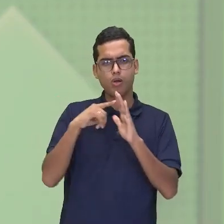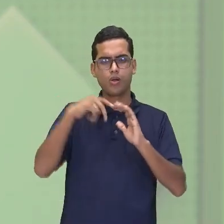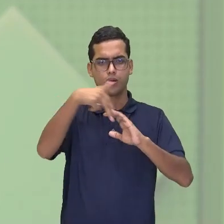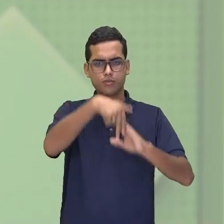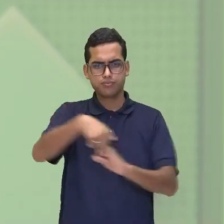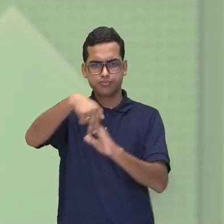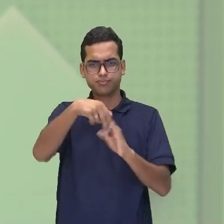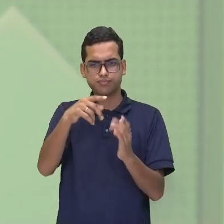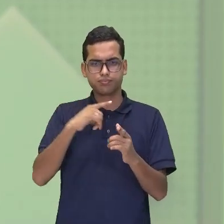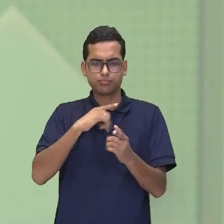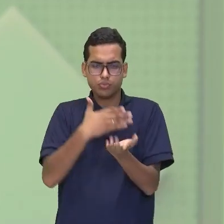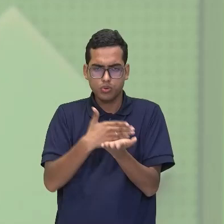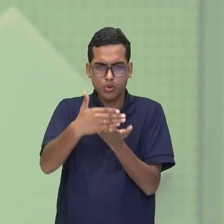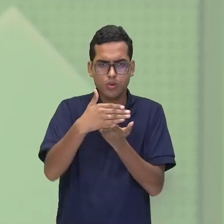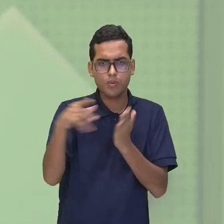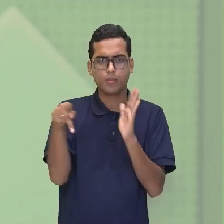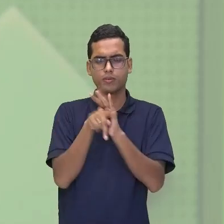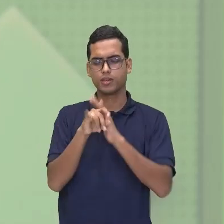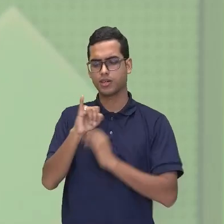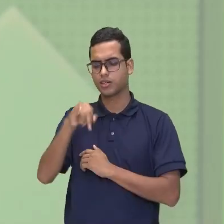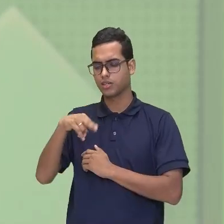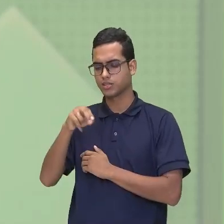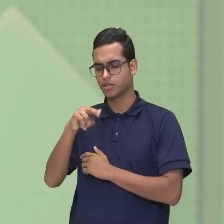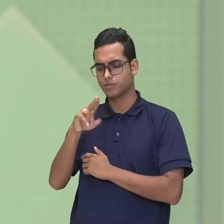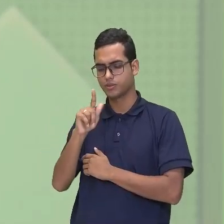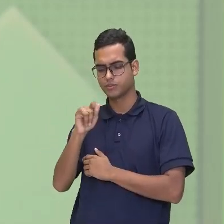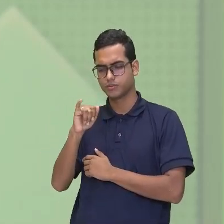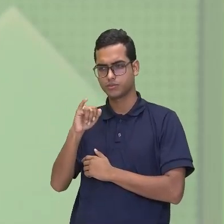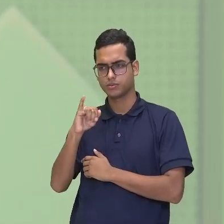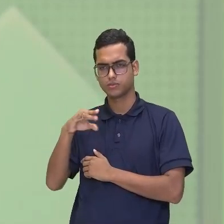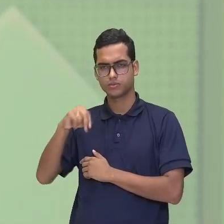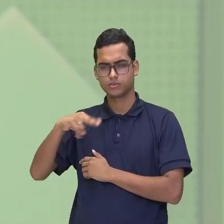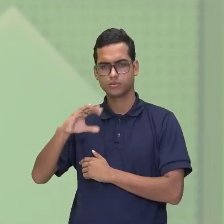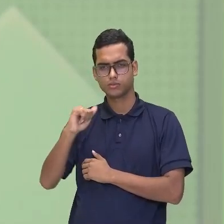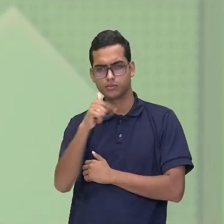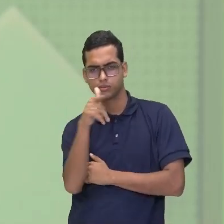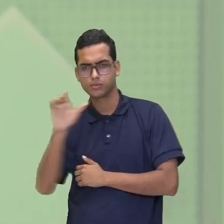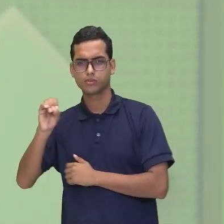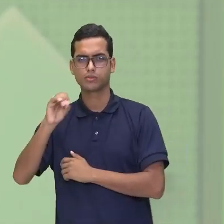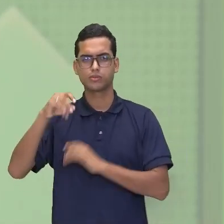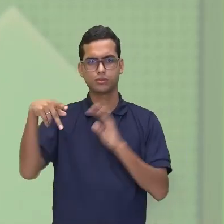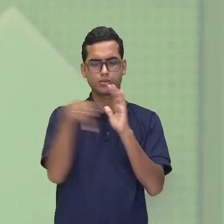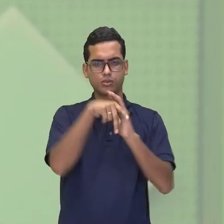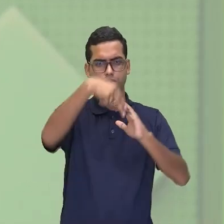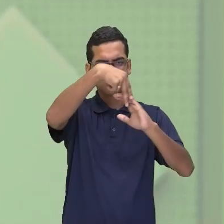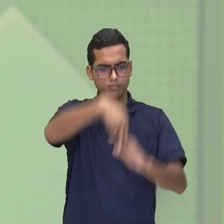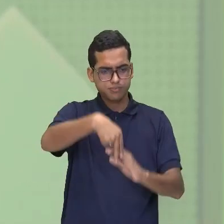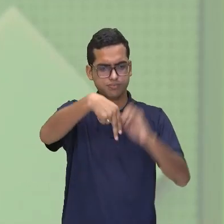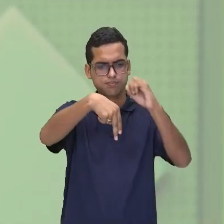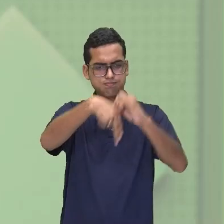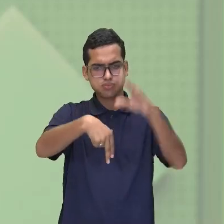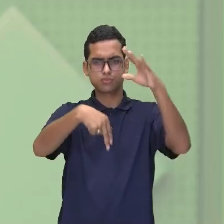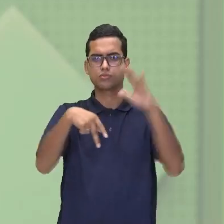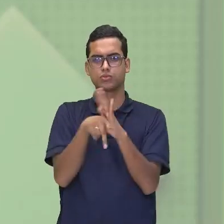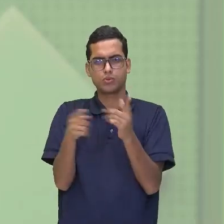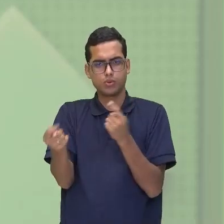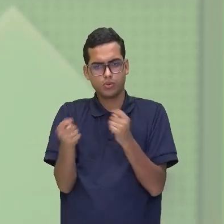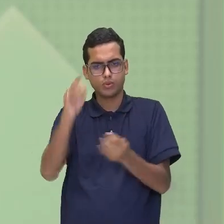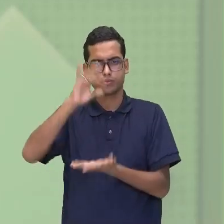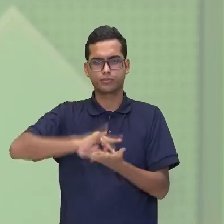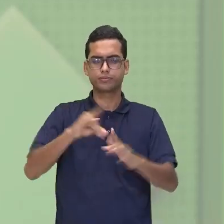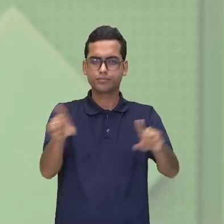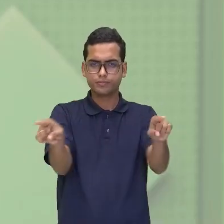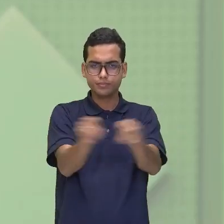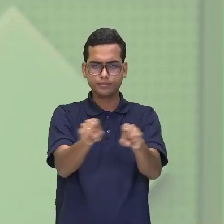no caso aí do motor de diesel, nós vemos que é um pouco diferente. Aquela vela não vai existir, tá? E também